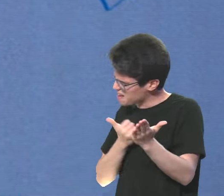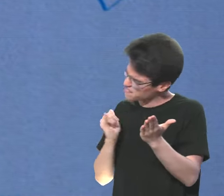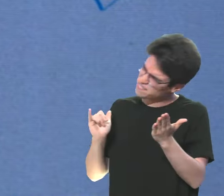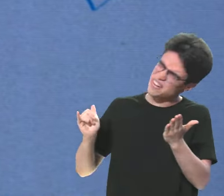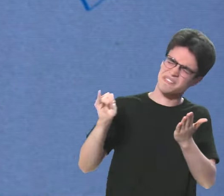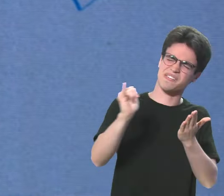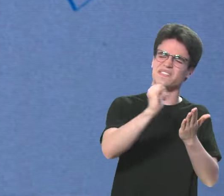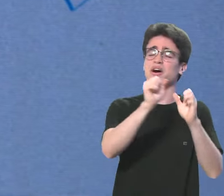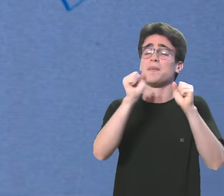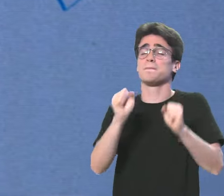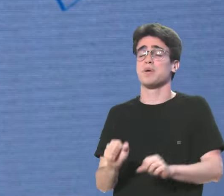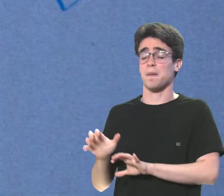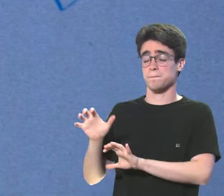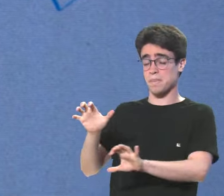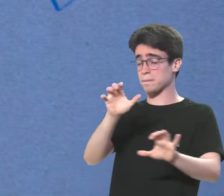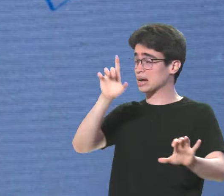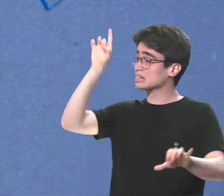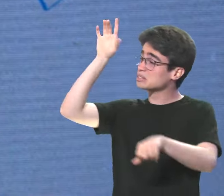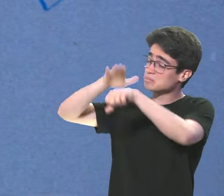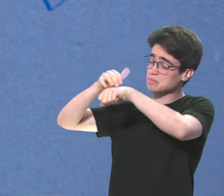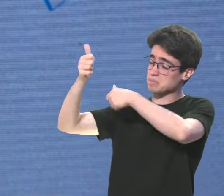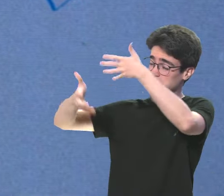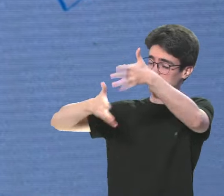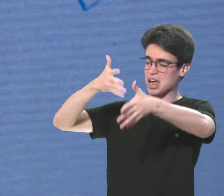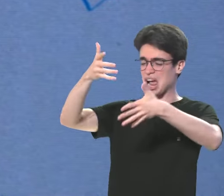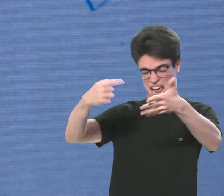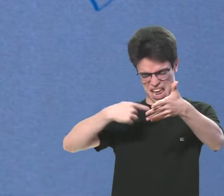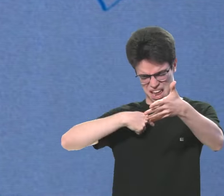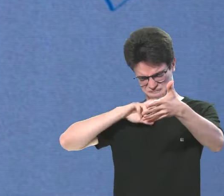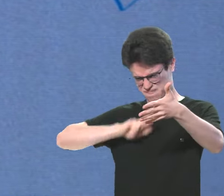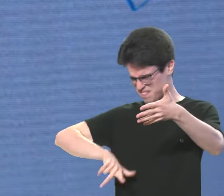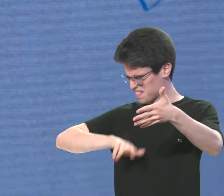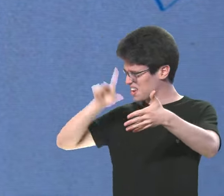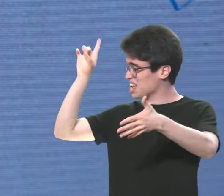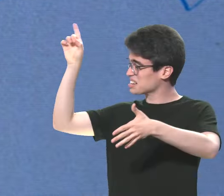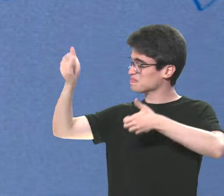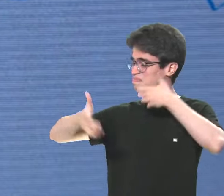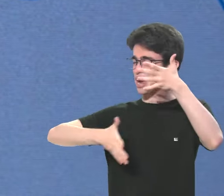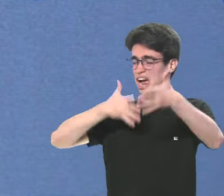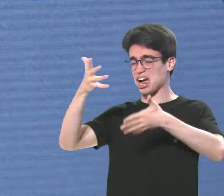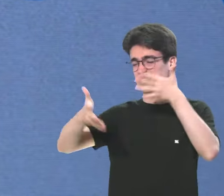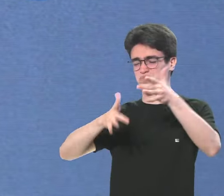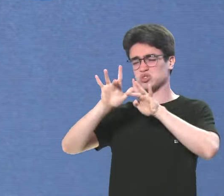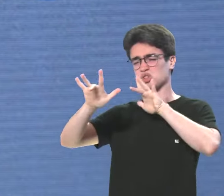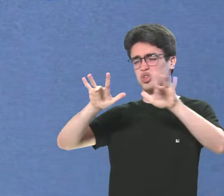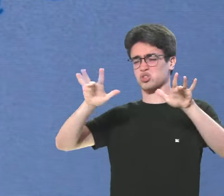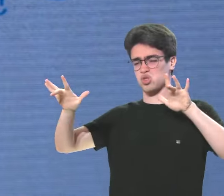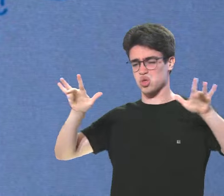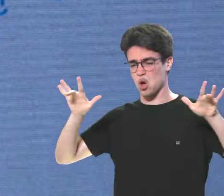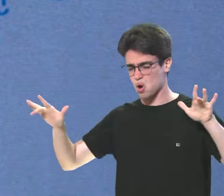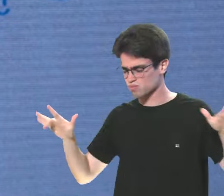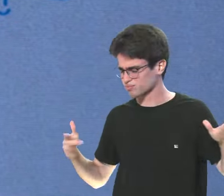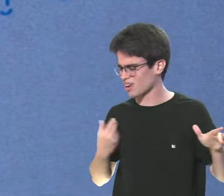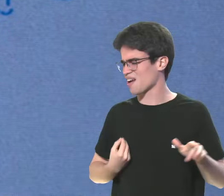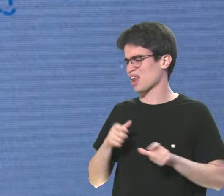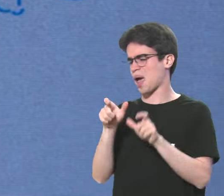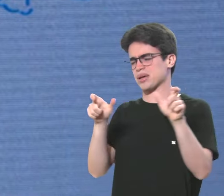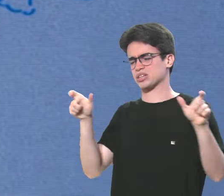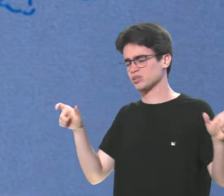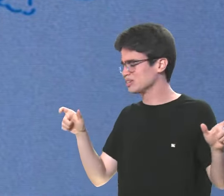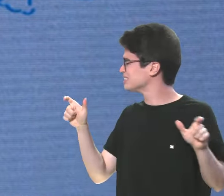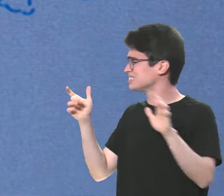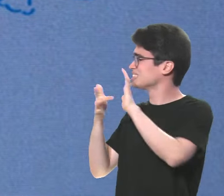transformada pelas palavras que vê do Senhor Jesus que não seja eu aqui falando mas que seja o senhor falando através de mim Deus O Senhor